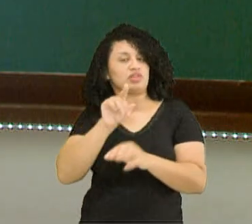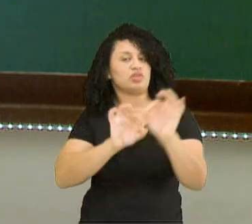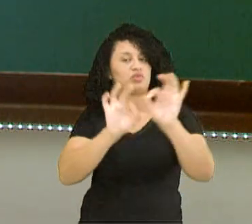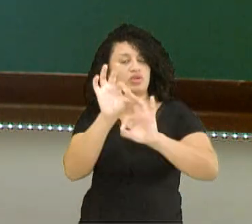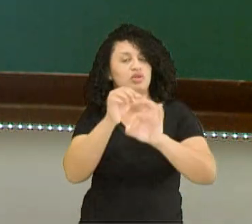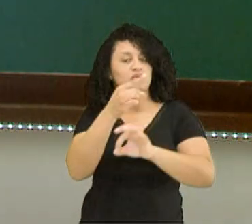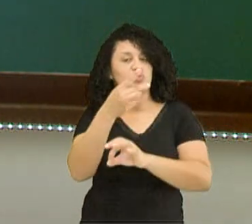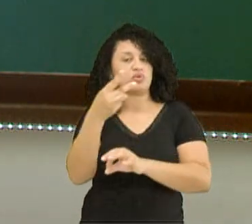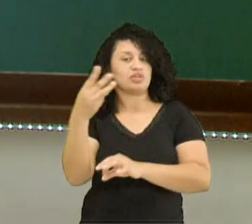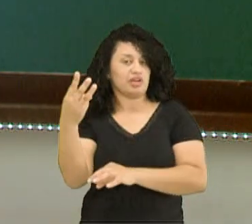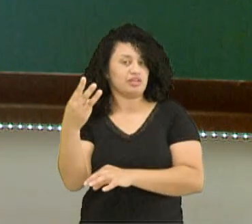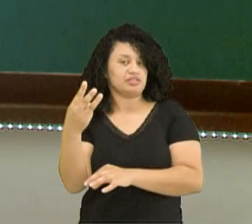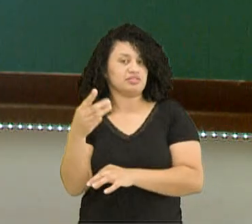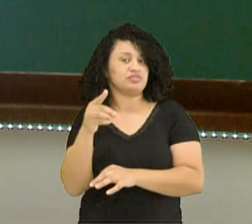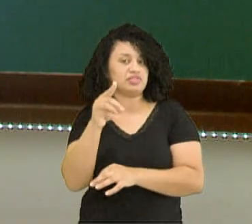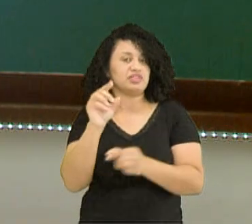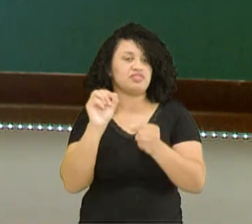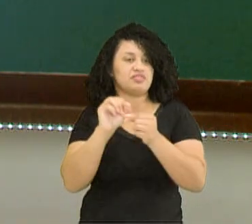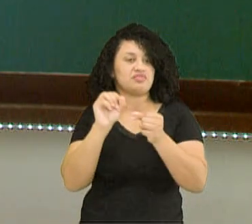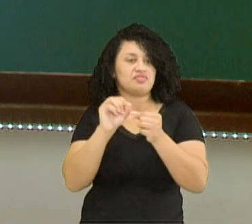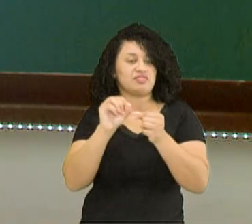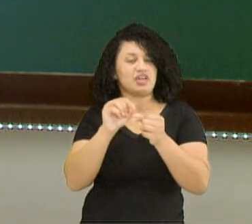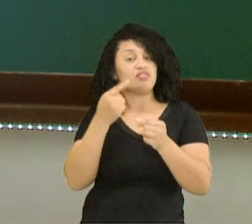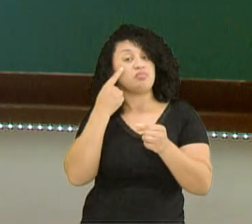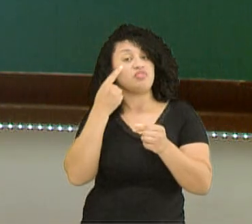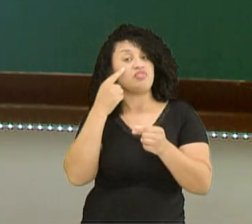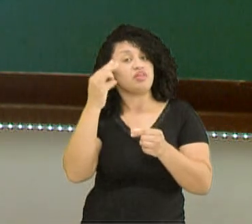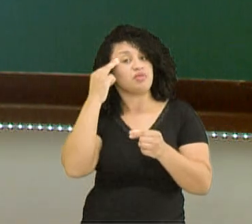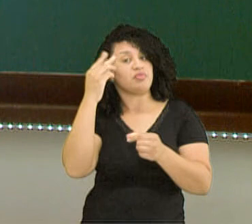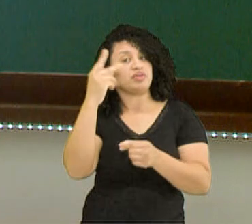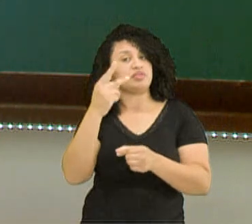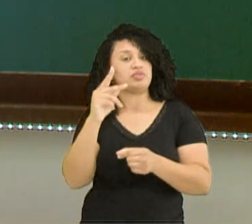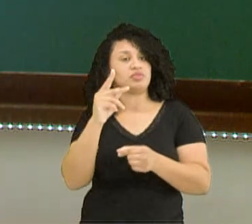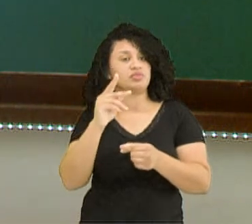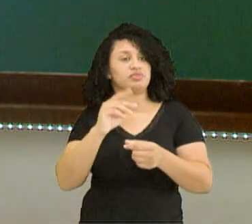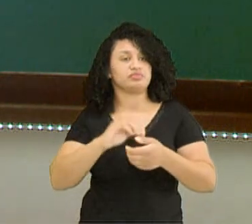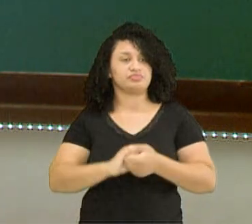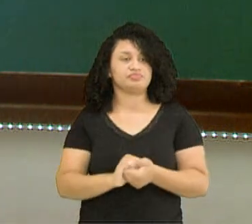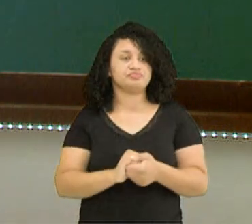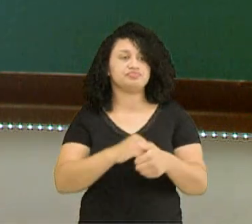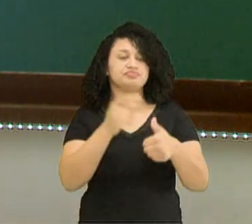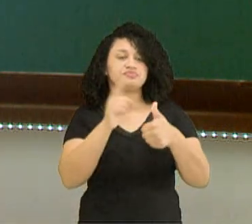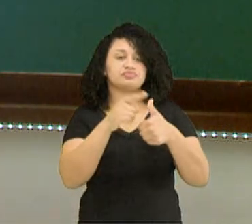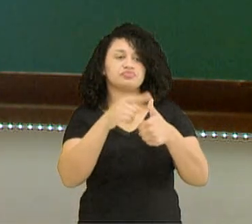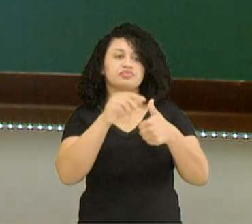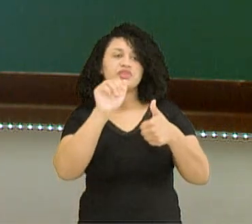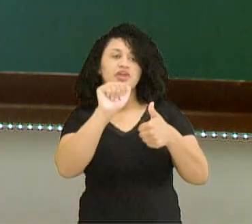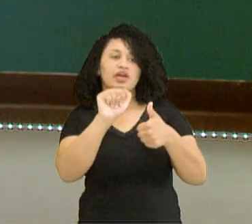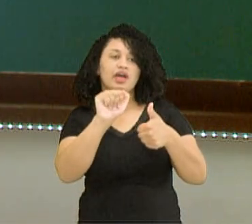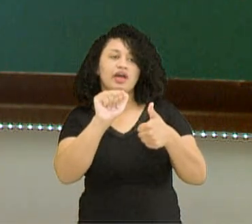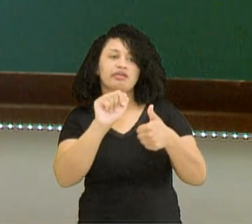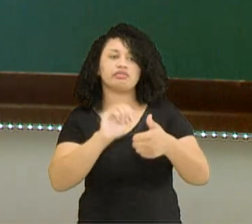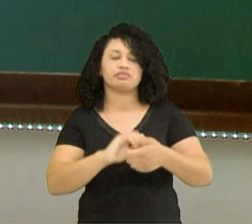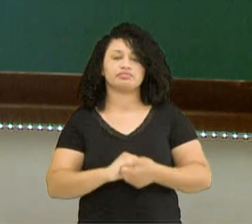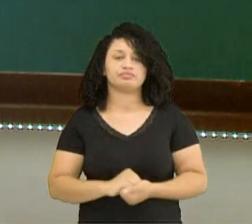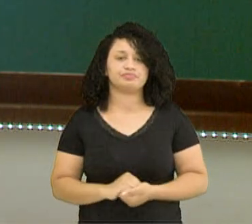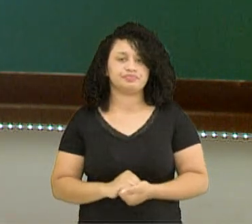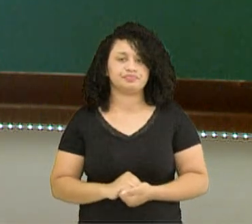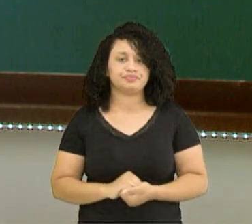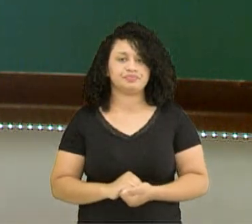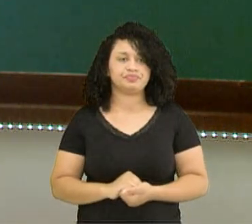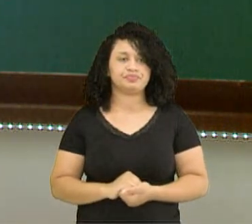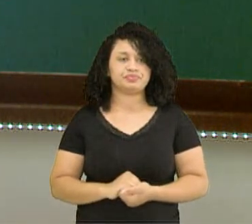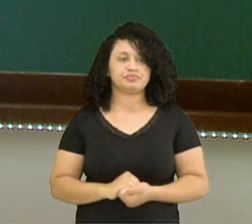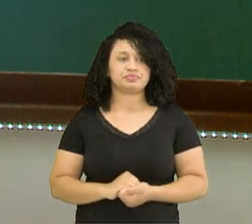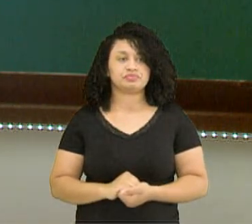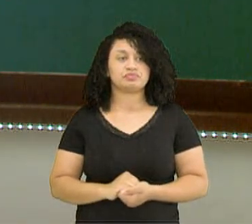parte 1, 2 e 3. Let's go! Vamos ver como é que tá a memória de vocês. Então, vamos lá. Letra A. What feminism